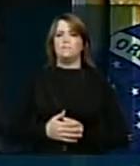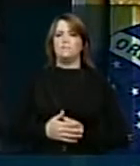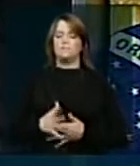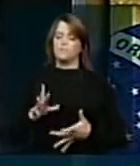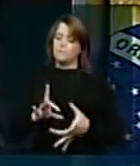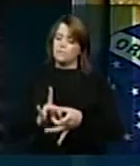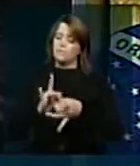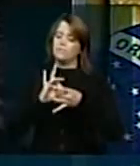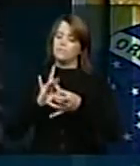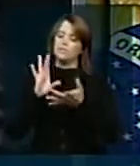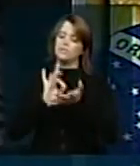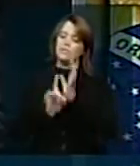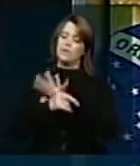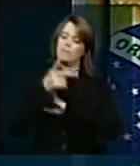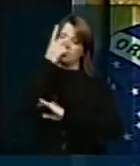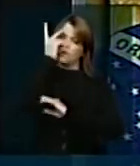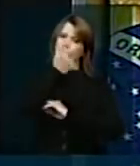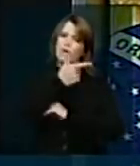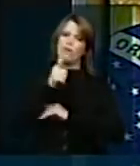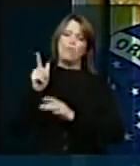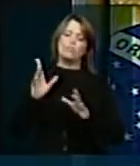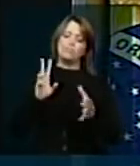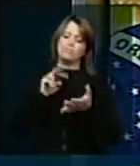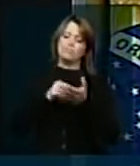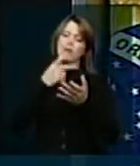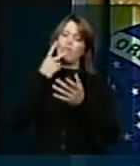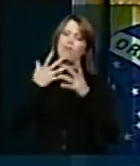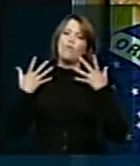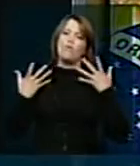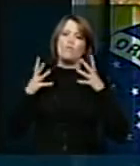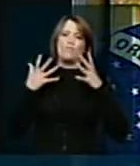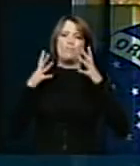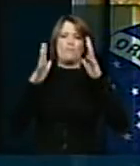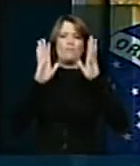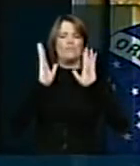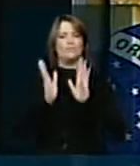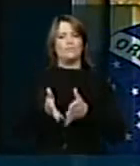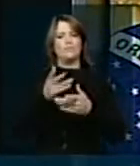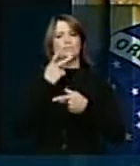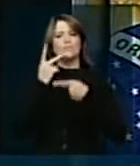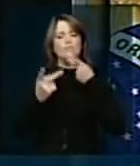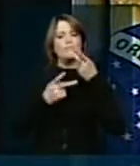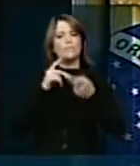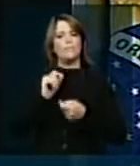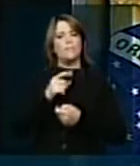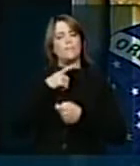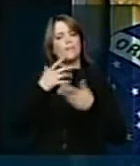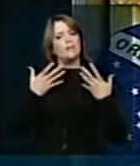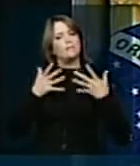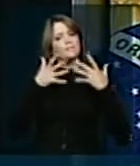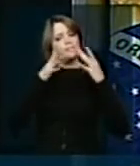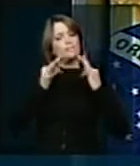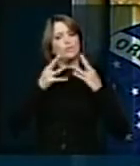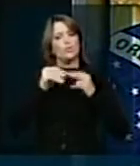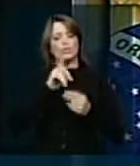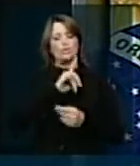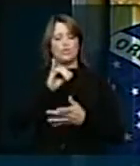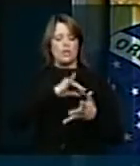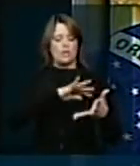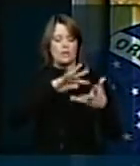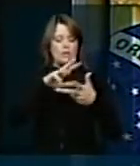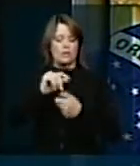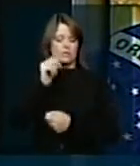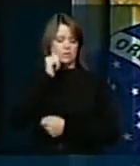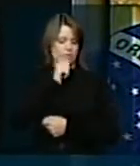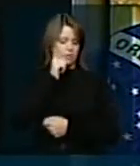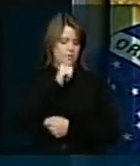unir-me àqueles que já ocuparam essa tribuna para comemorar, para celebrar o Dia Internacional da